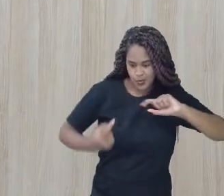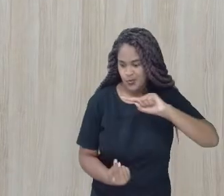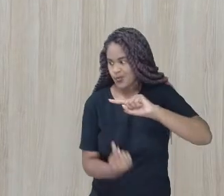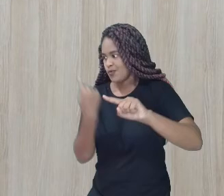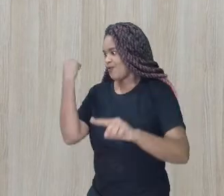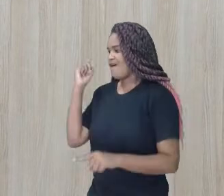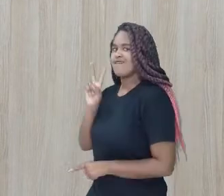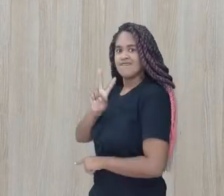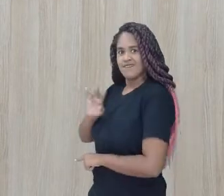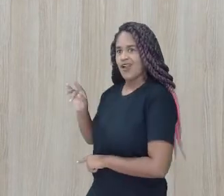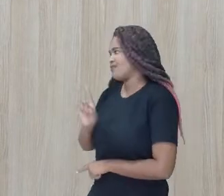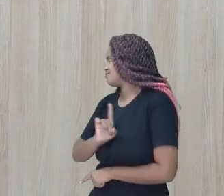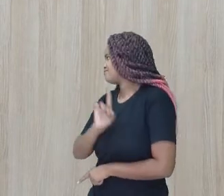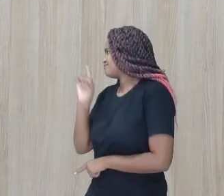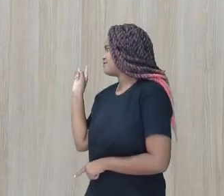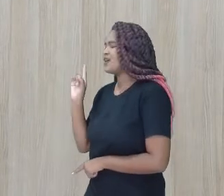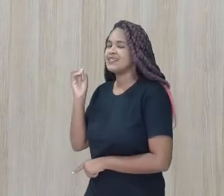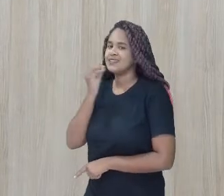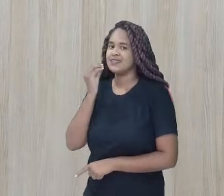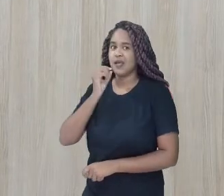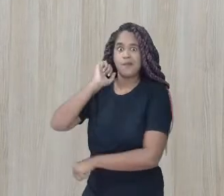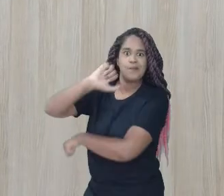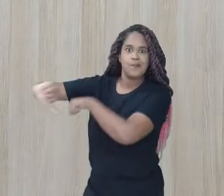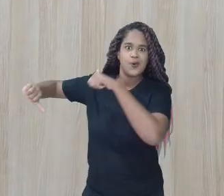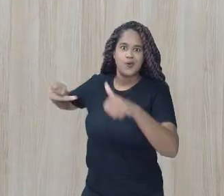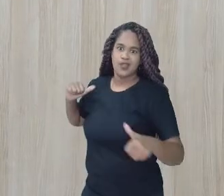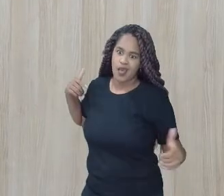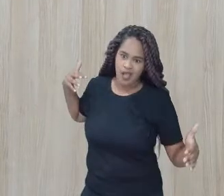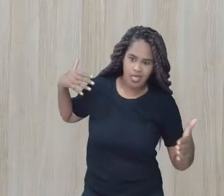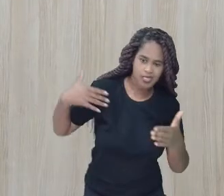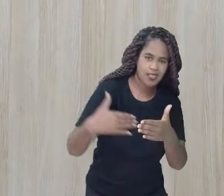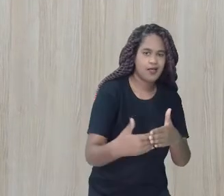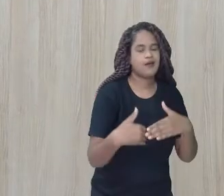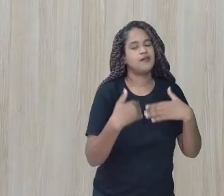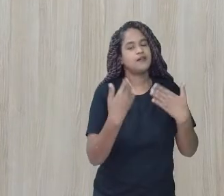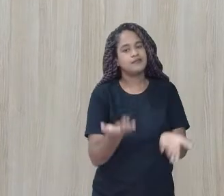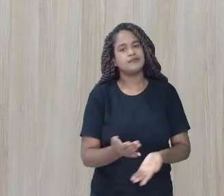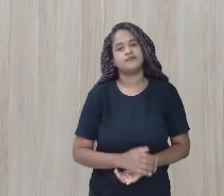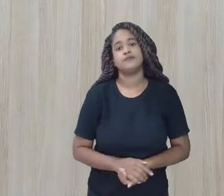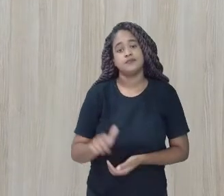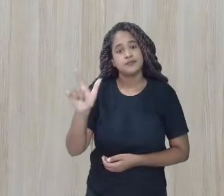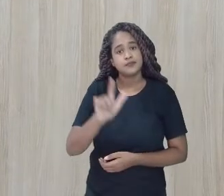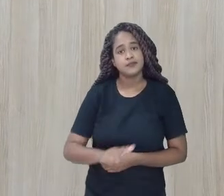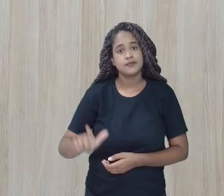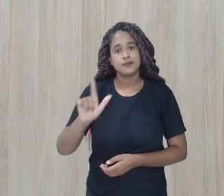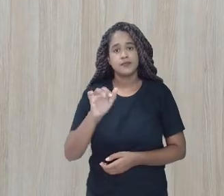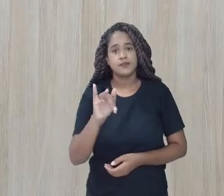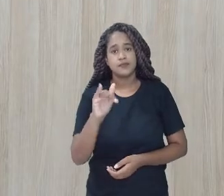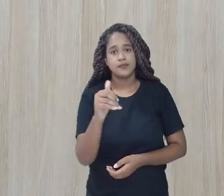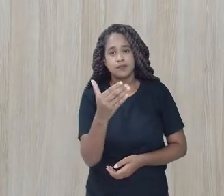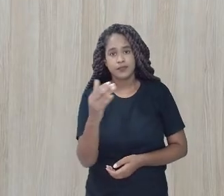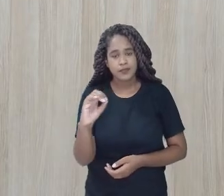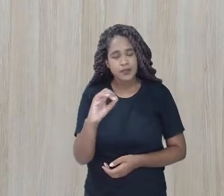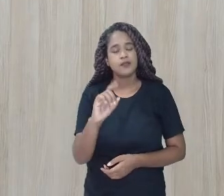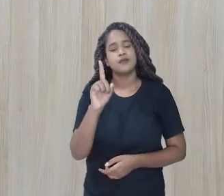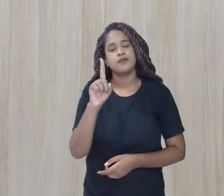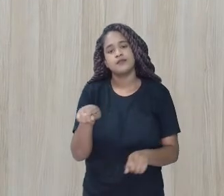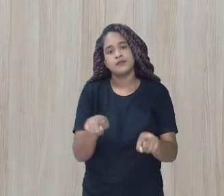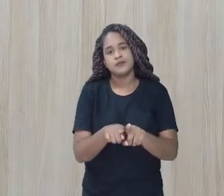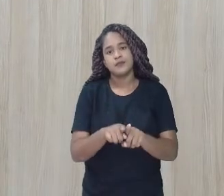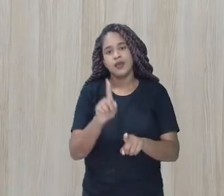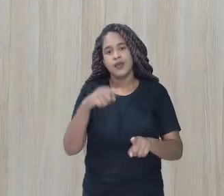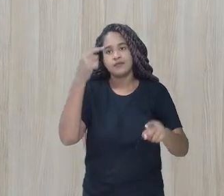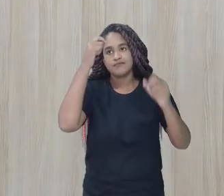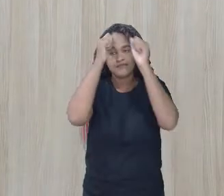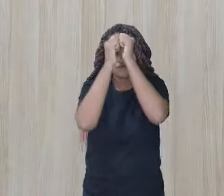fazer alguma coisa de forma diferente. Então, a literatura de ficção científica vai ser também essa literatura especulativa.